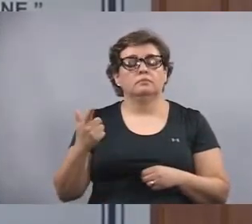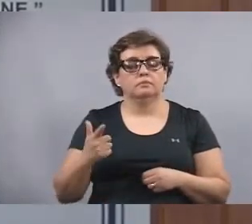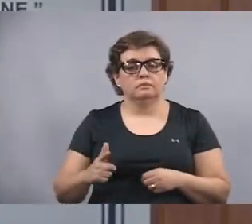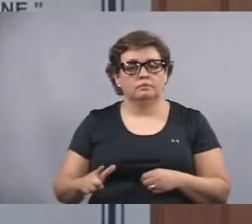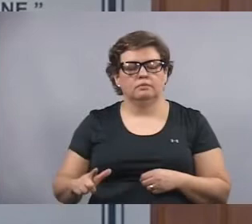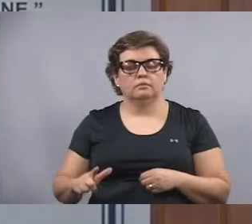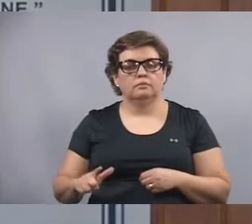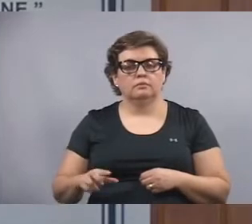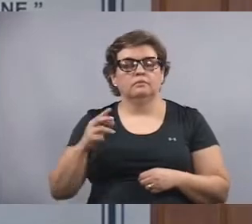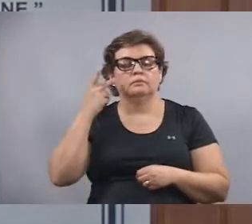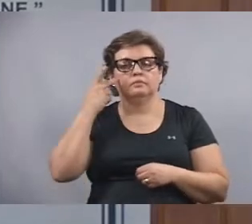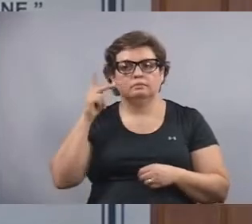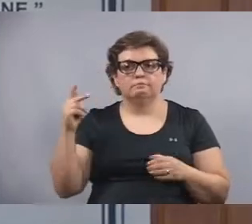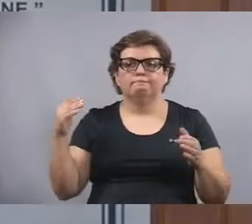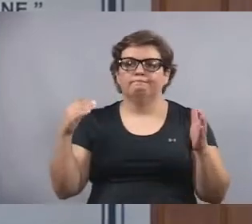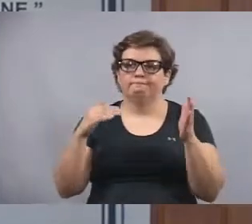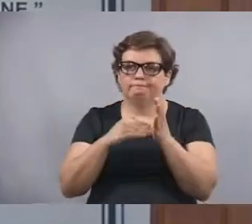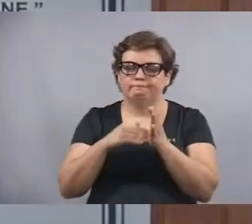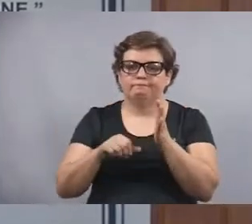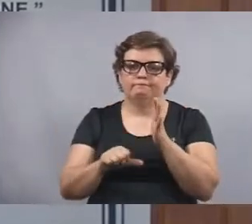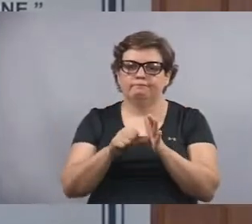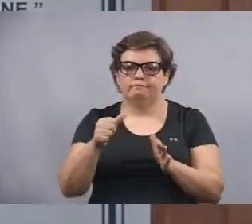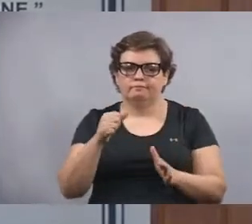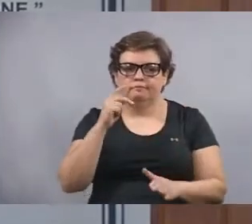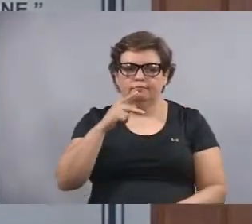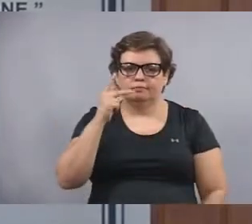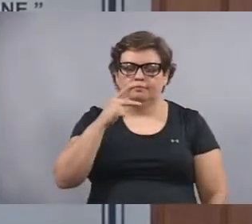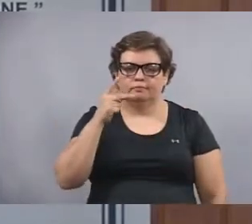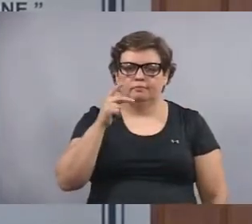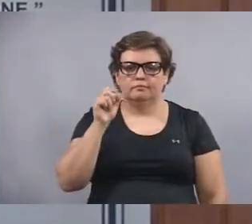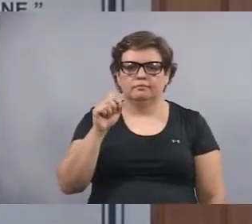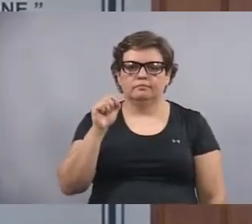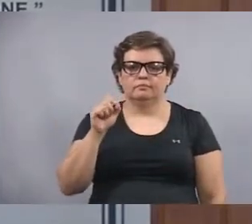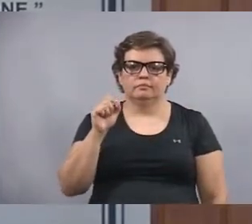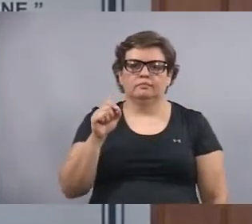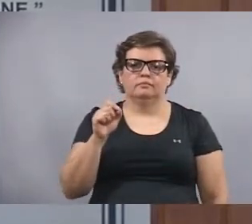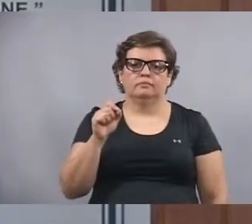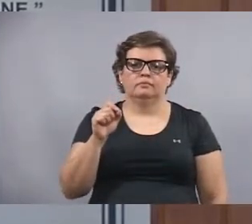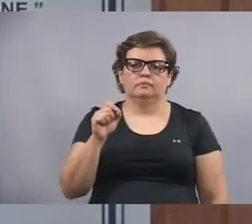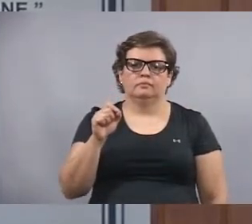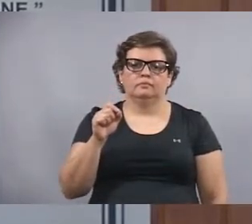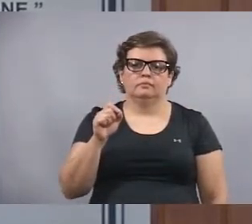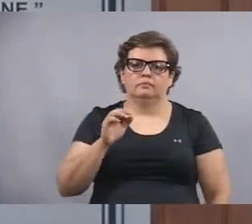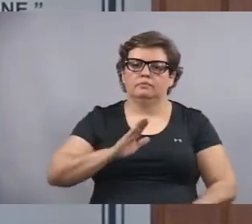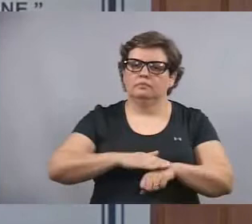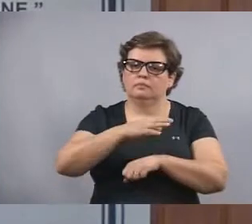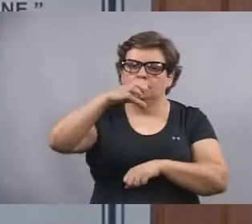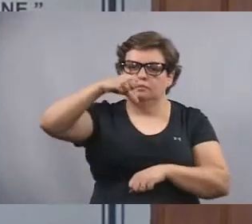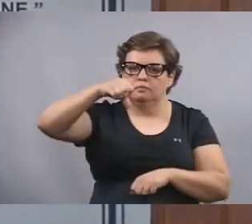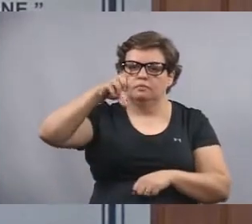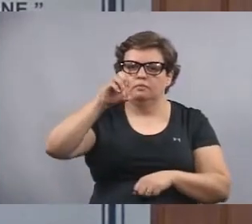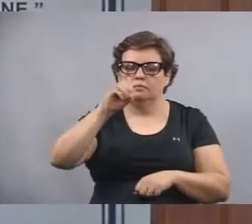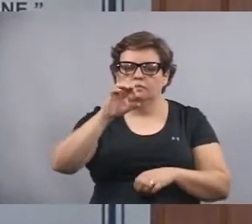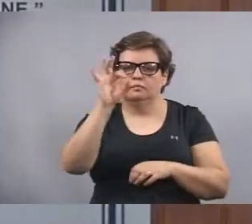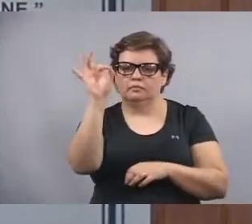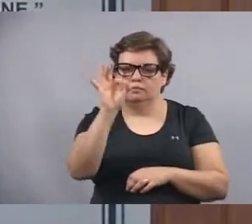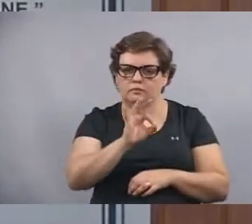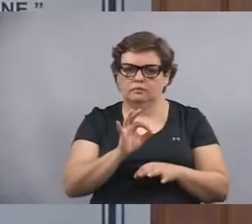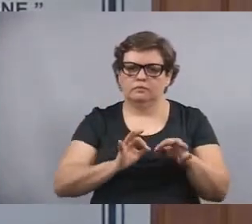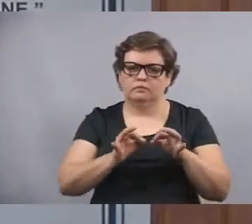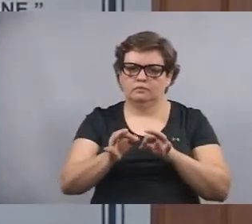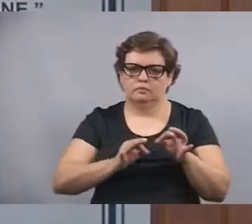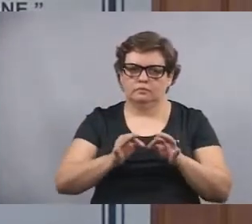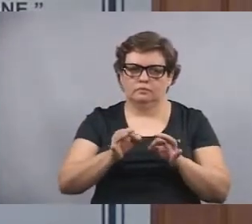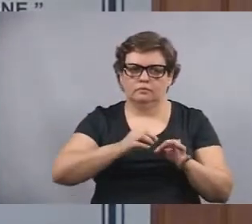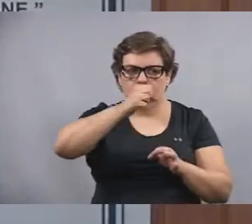vez, e pela última vez, professor Coraline, dizer que mais de 90% dos